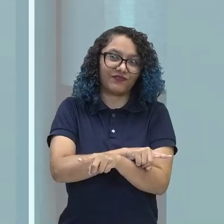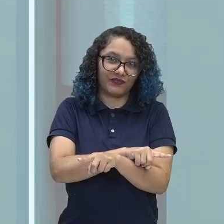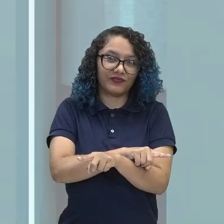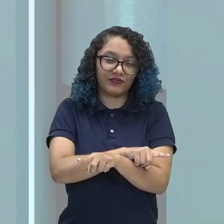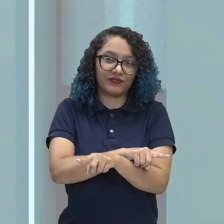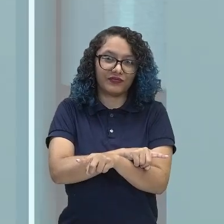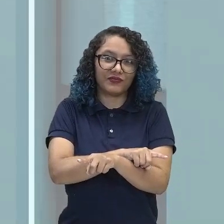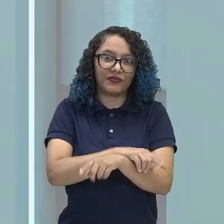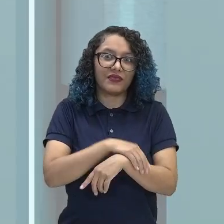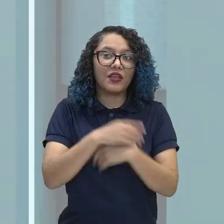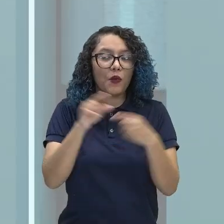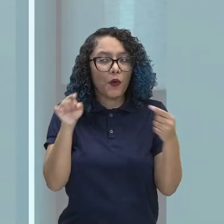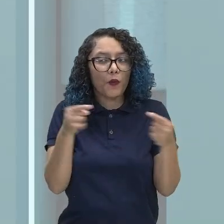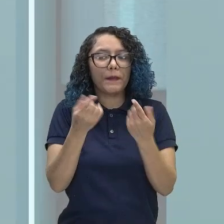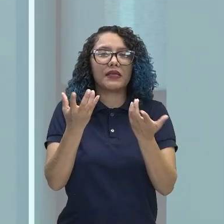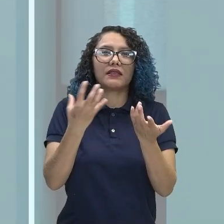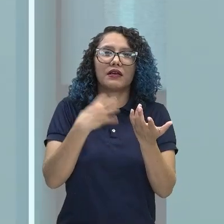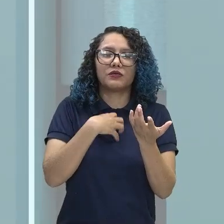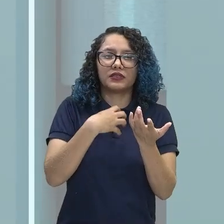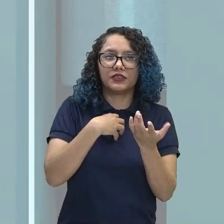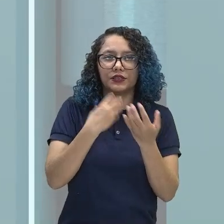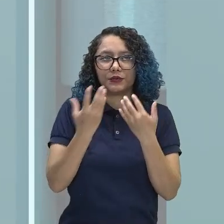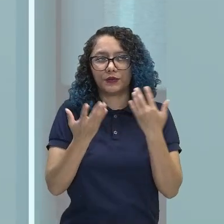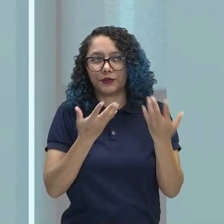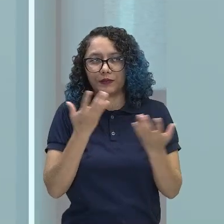Então, ela tem esse sentido meio que...